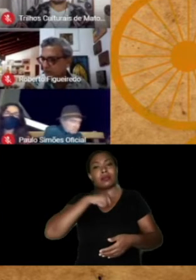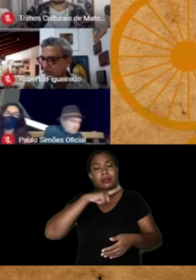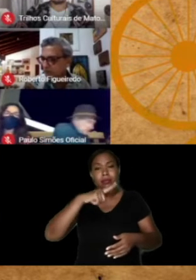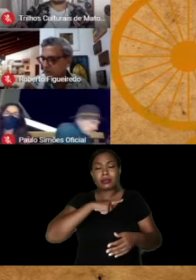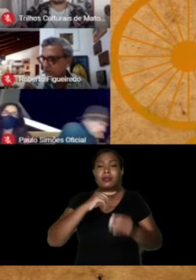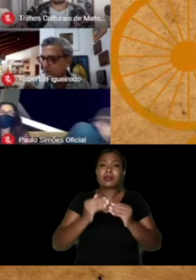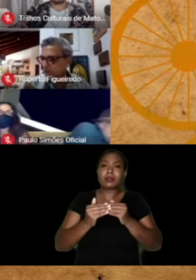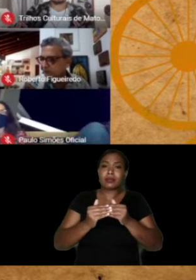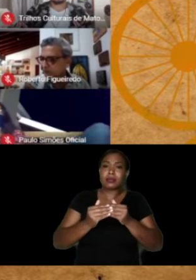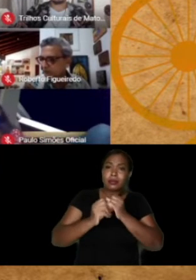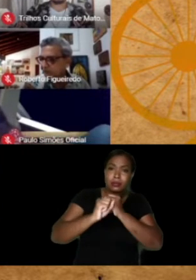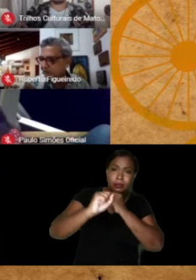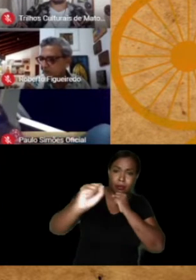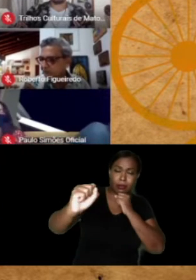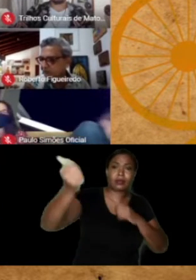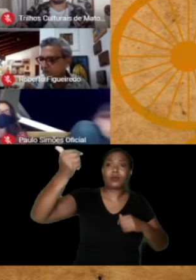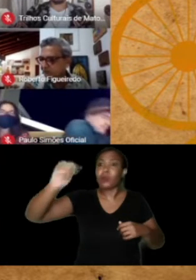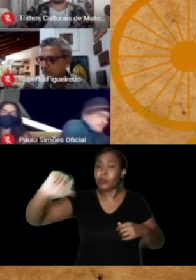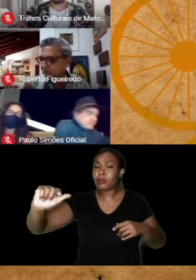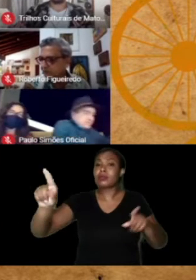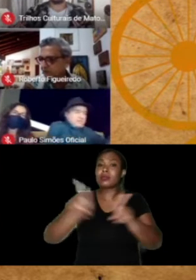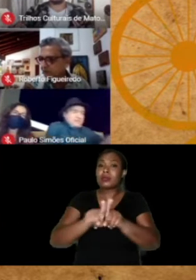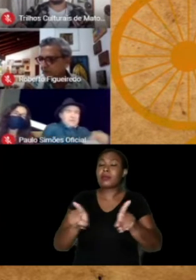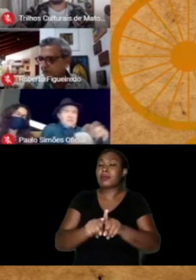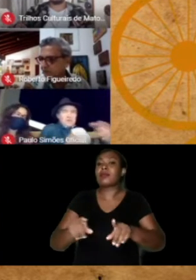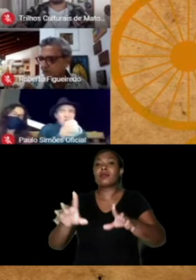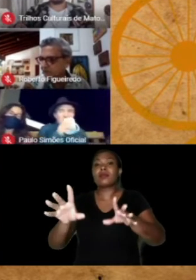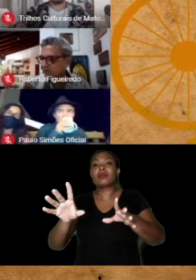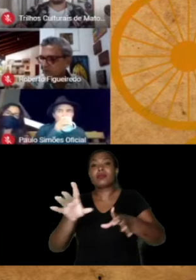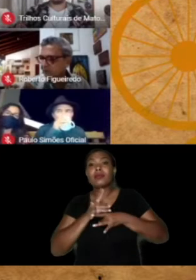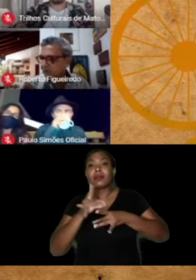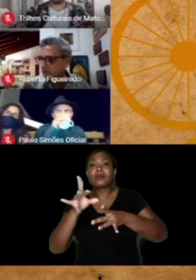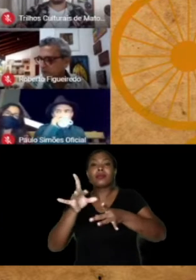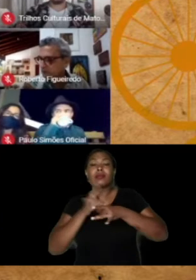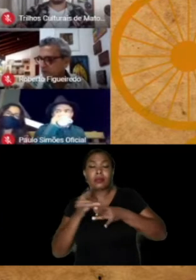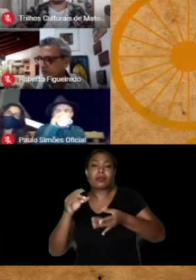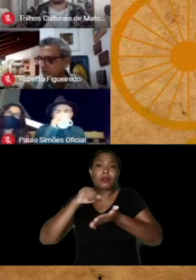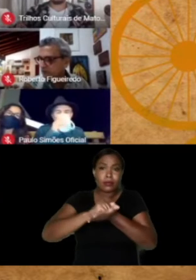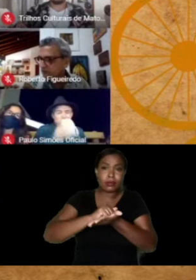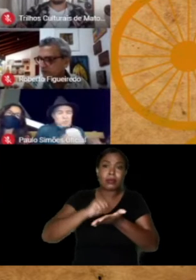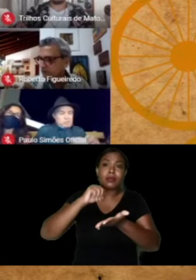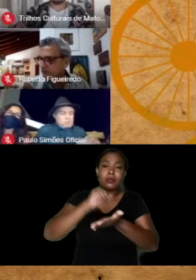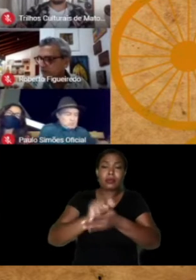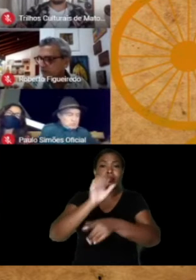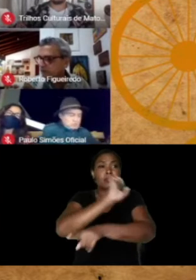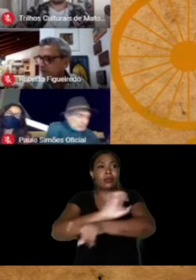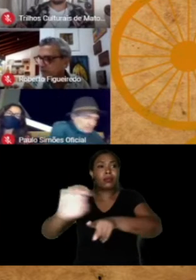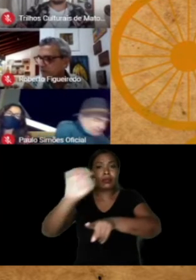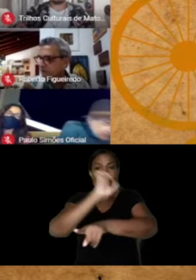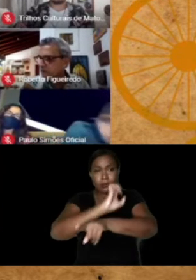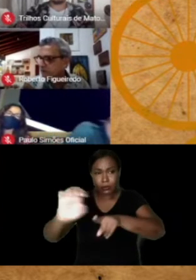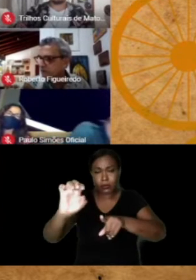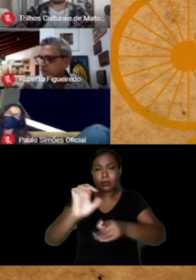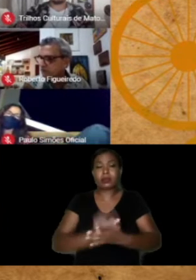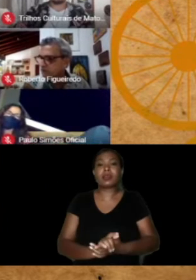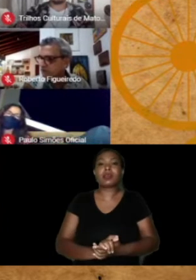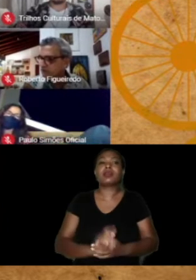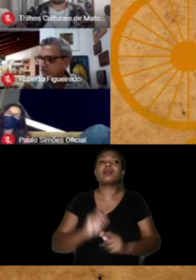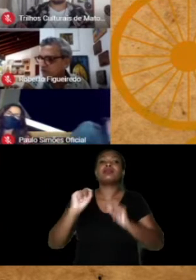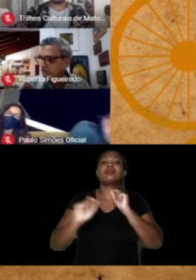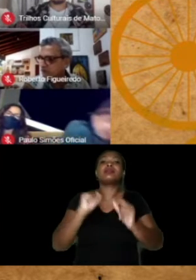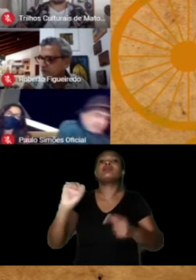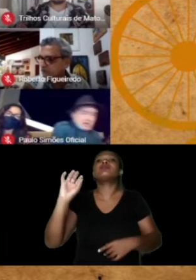às outras estações do tombamento estadual. E o que